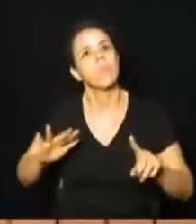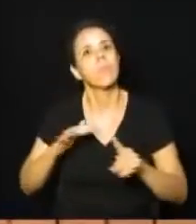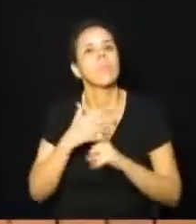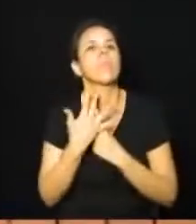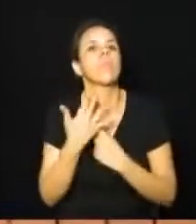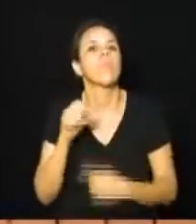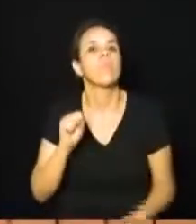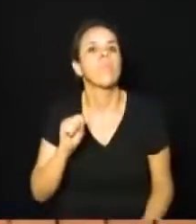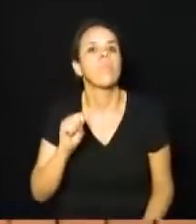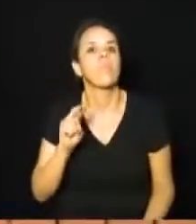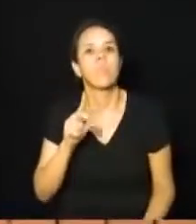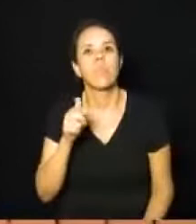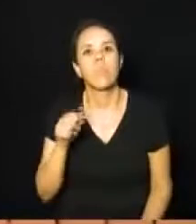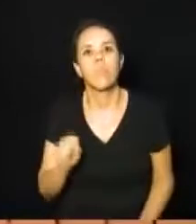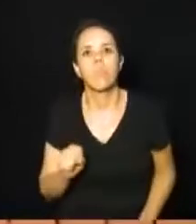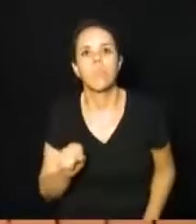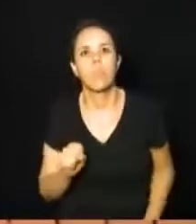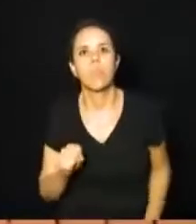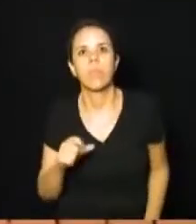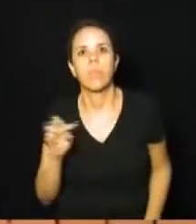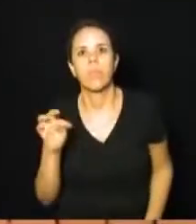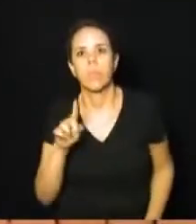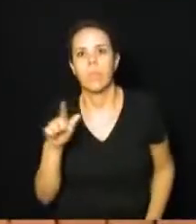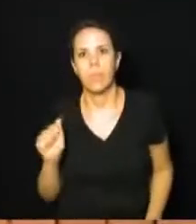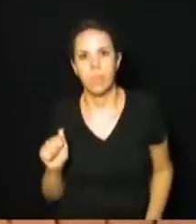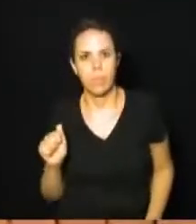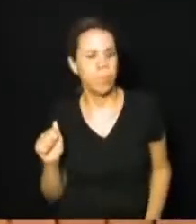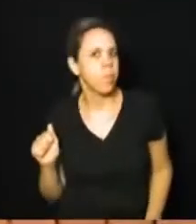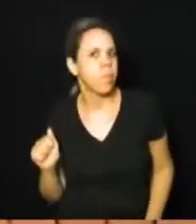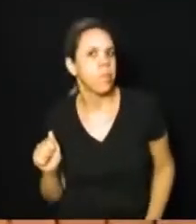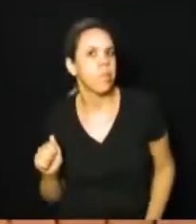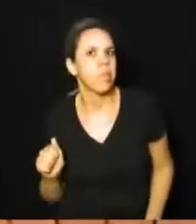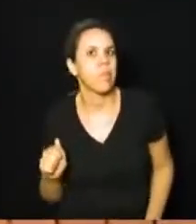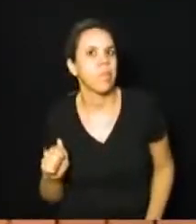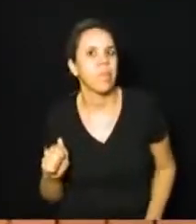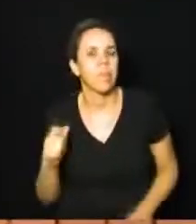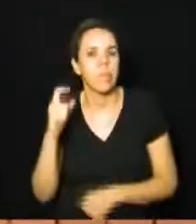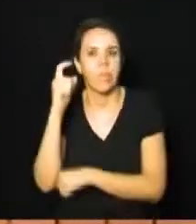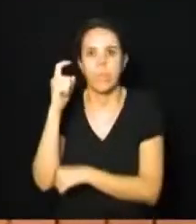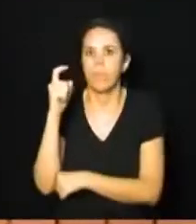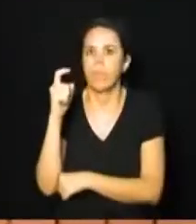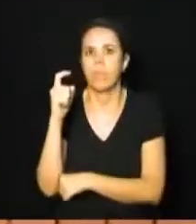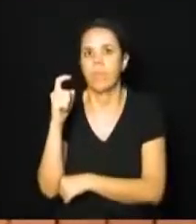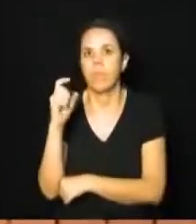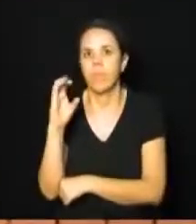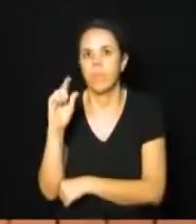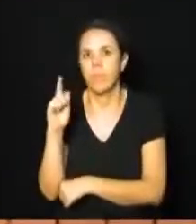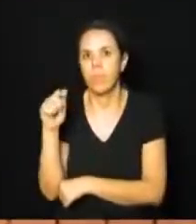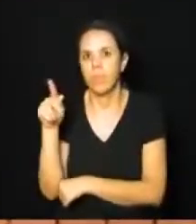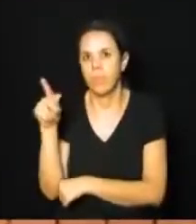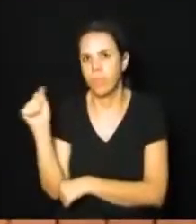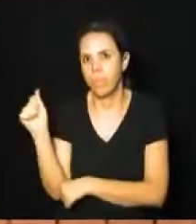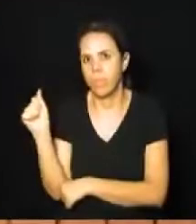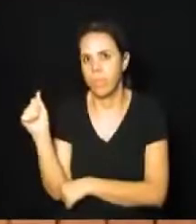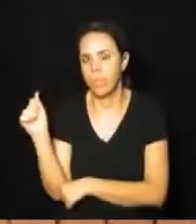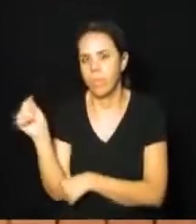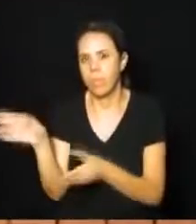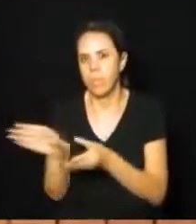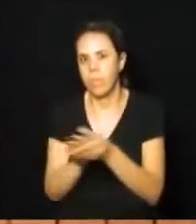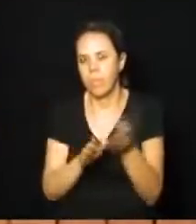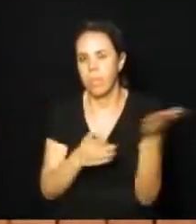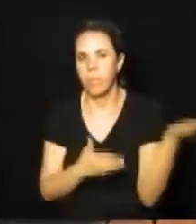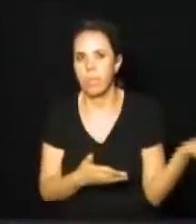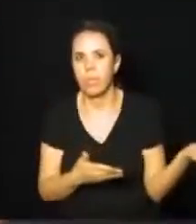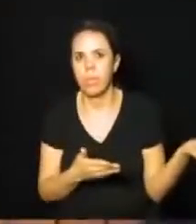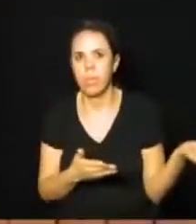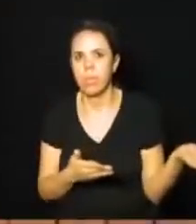de Sousas, Tereza Penteado, do Resgate Cambuí e do Congeapa, conselheira do